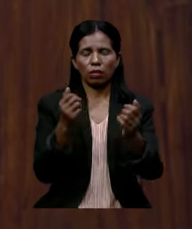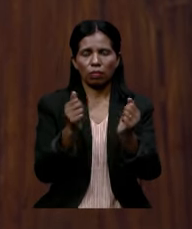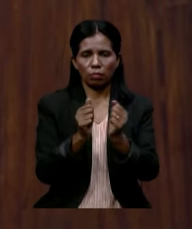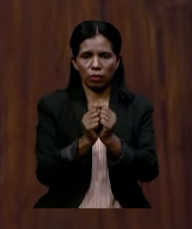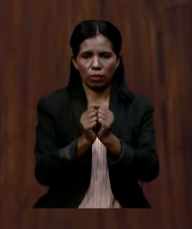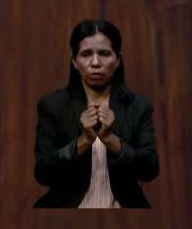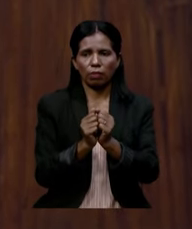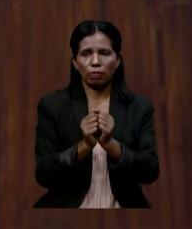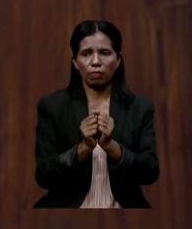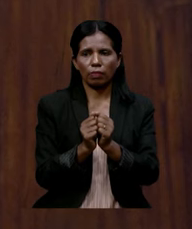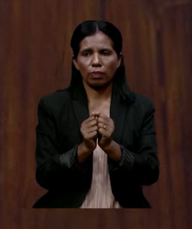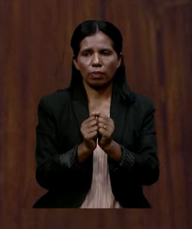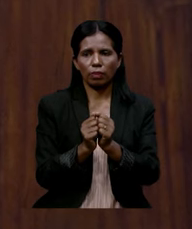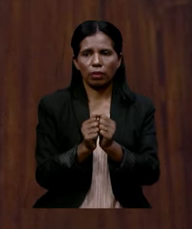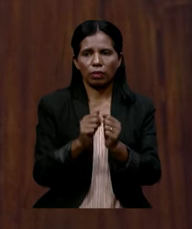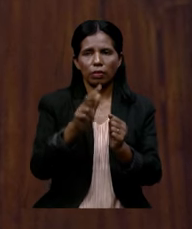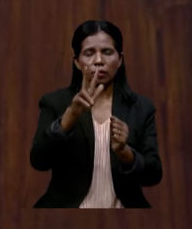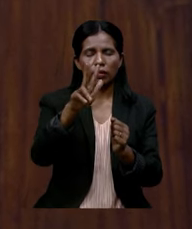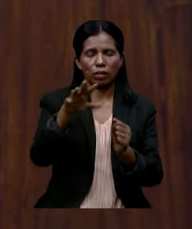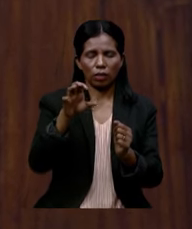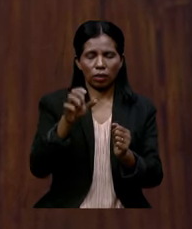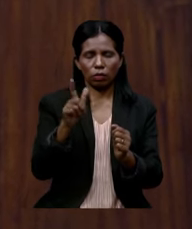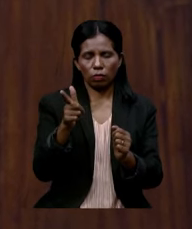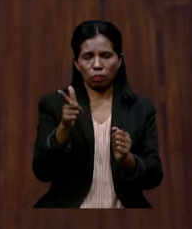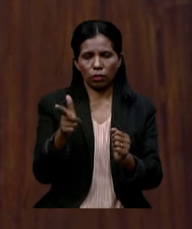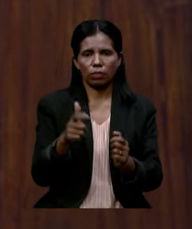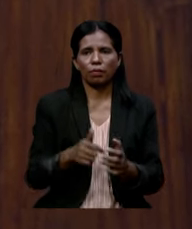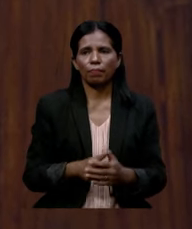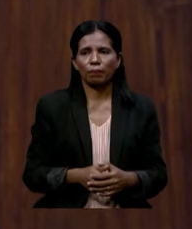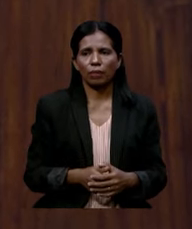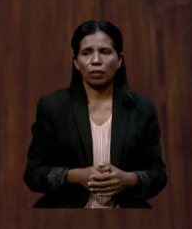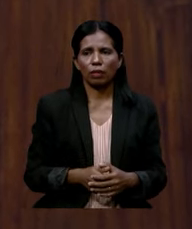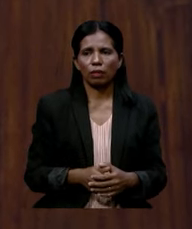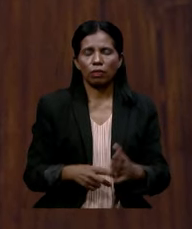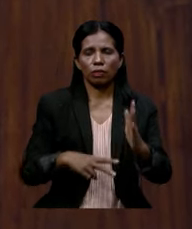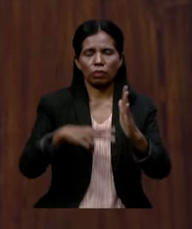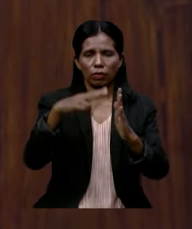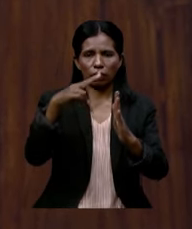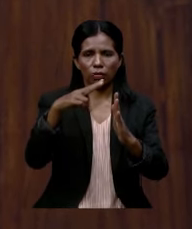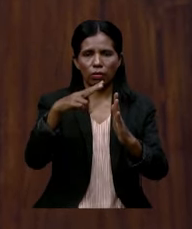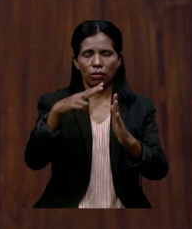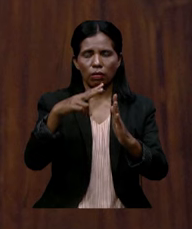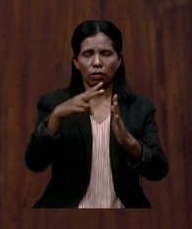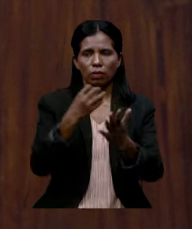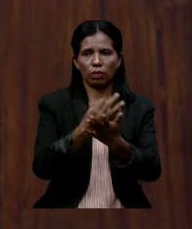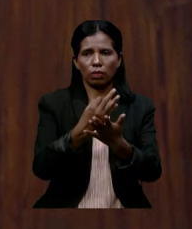quantidade 320 moedas, com o valor